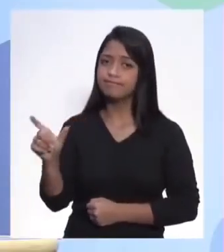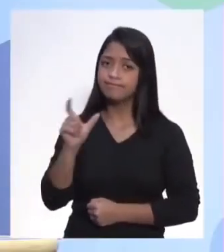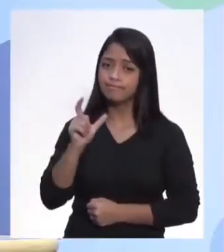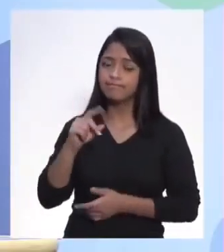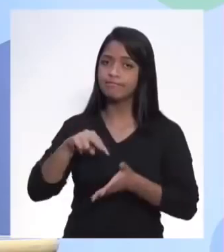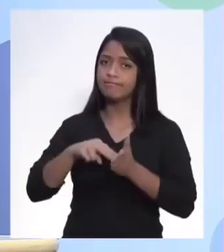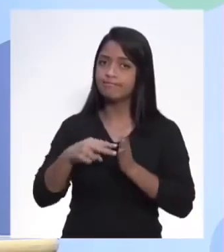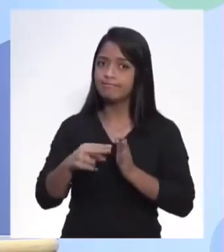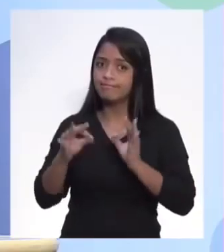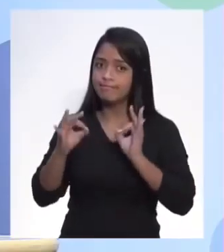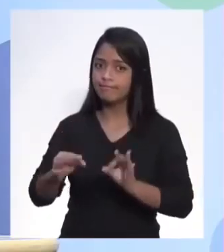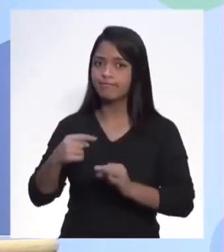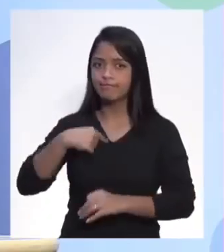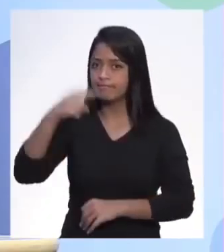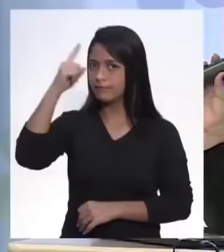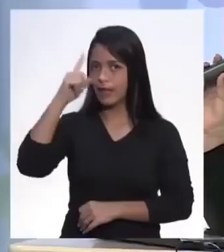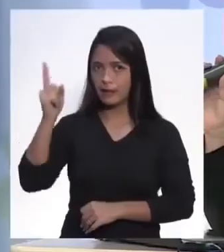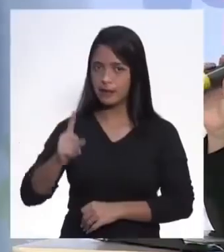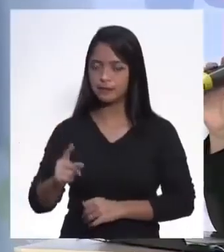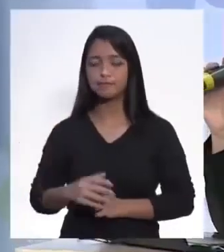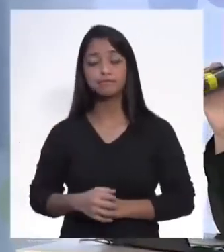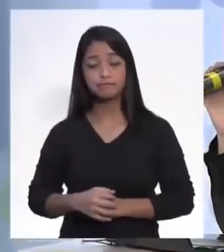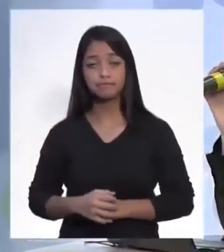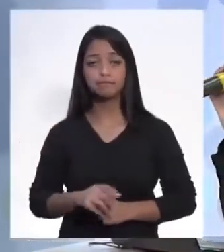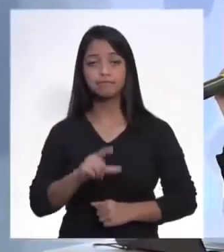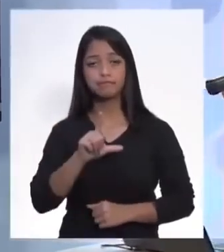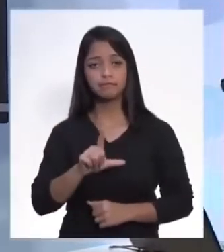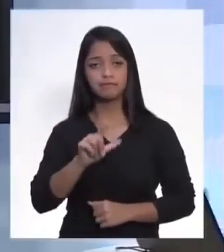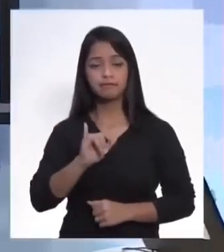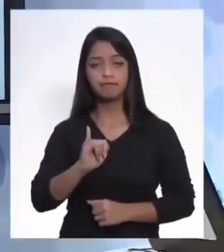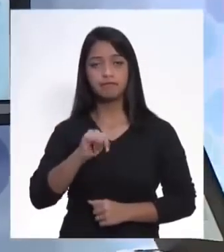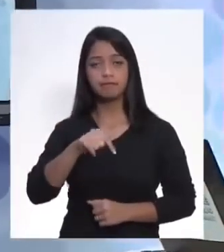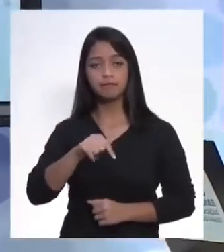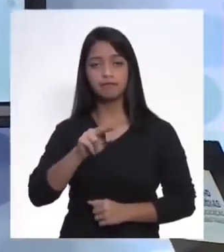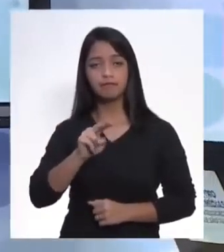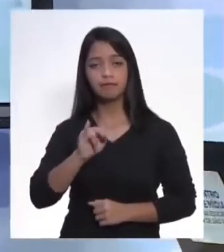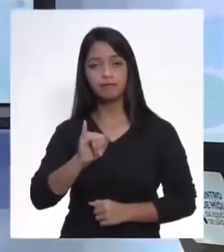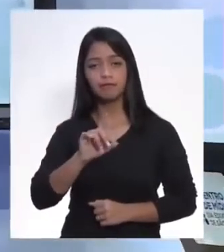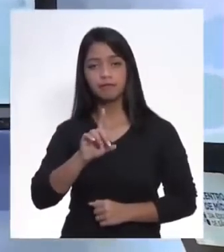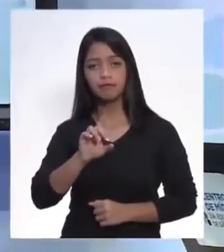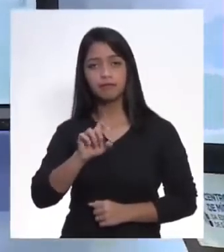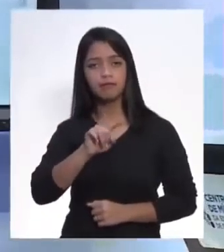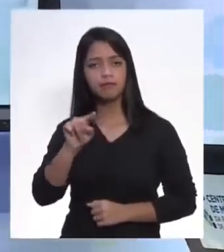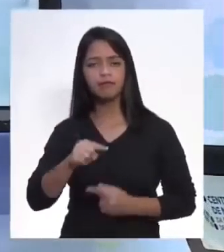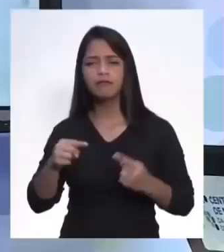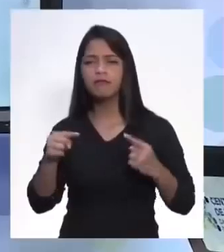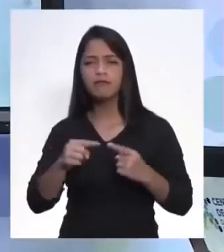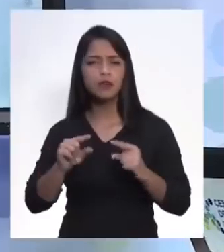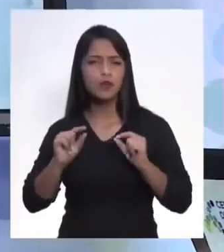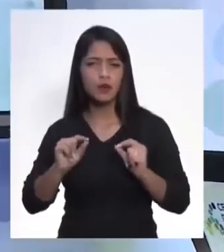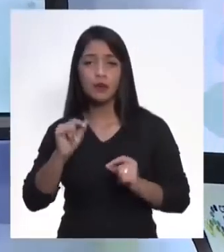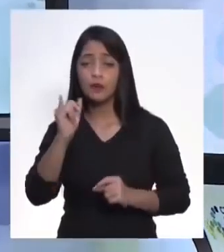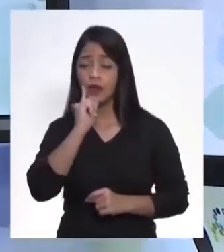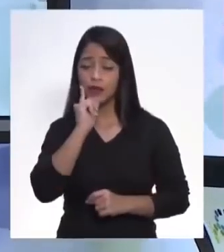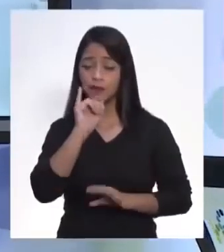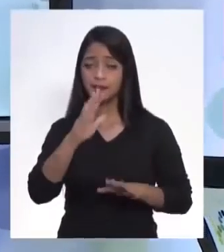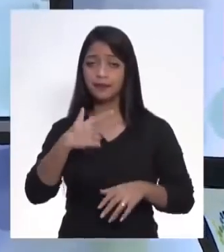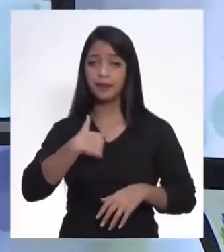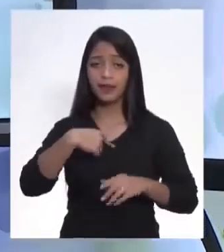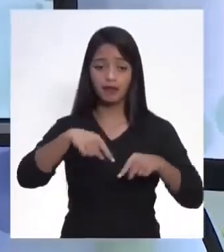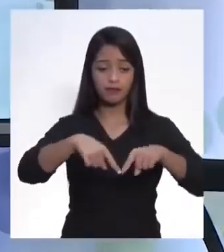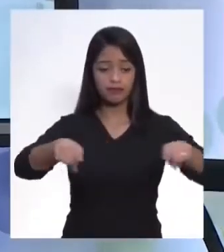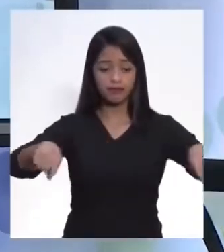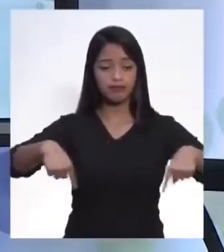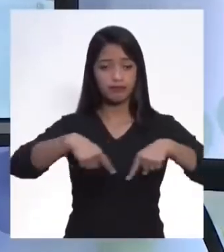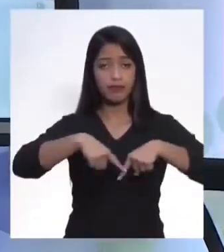corretinho, eu não sei não. Beleza. A ideia de liquidez é assim. Tá? Vamos imaginar que você tem um imóvel, um terreno. Tá?